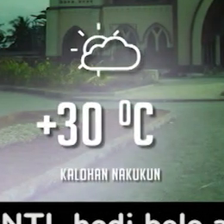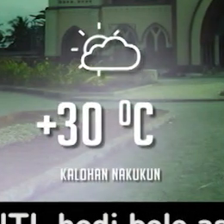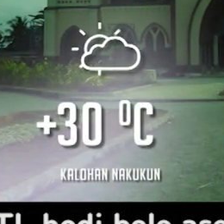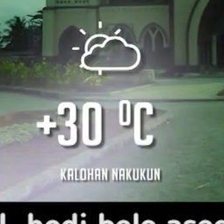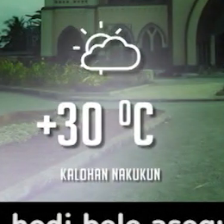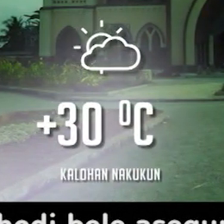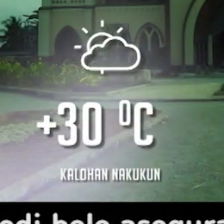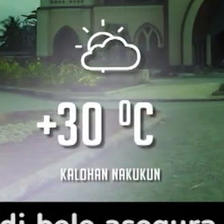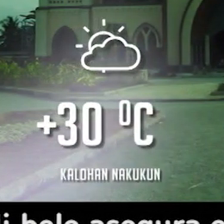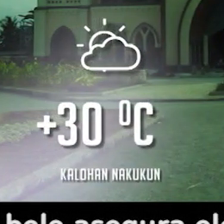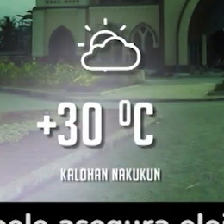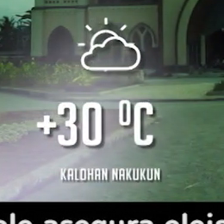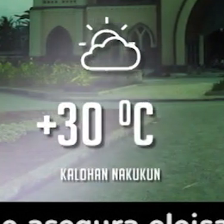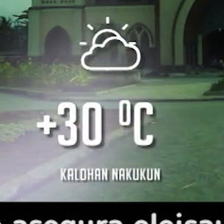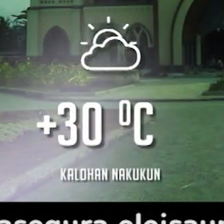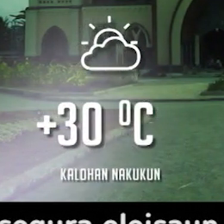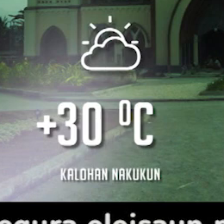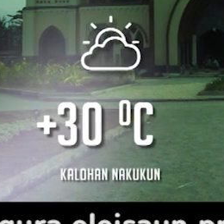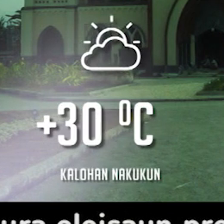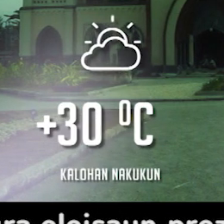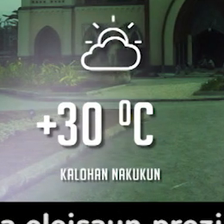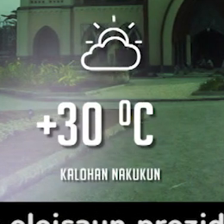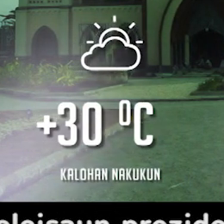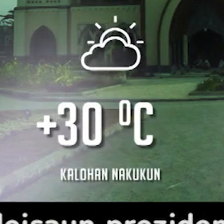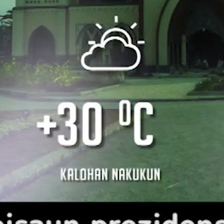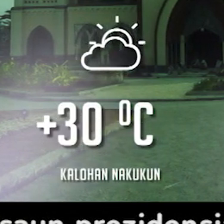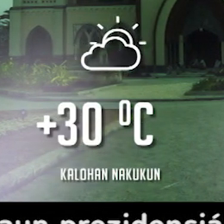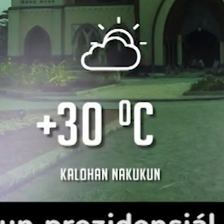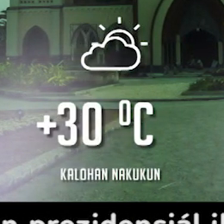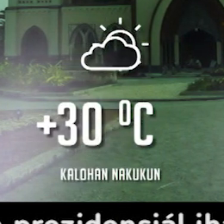Abang e a Dili, Bokau no Suai, Kalohang, Senakukung.